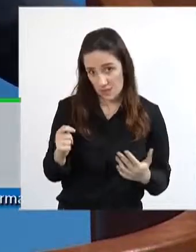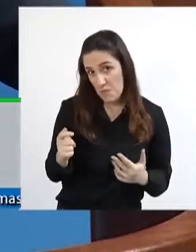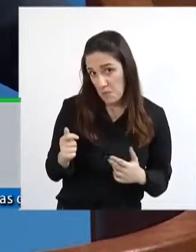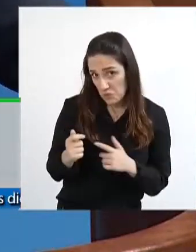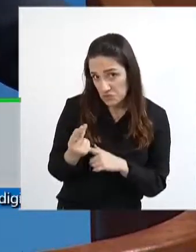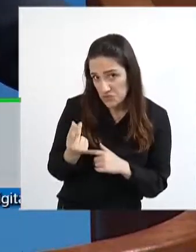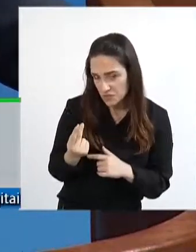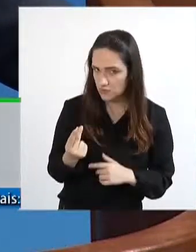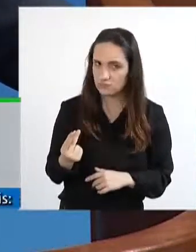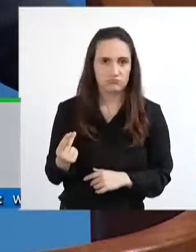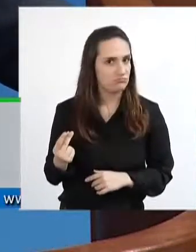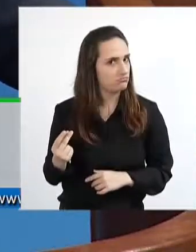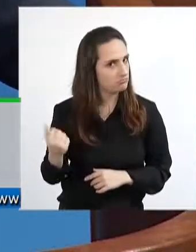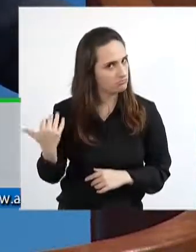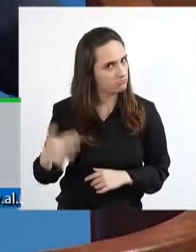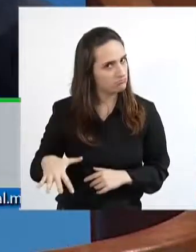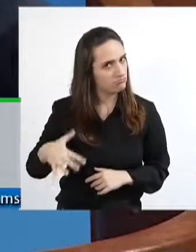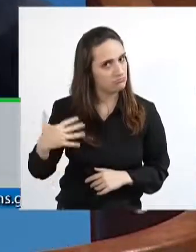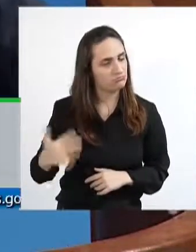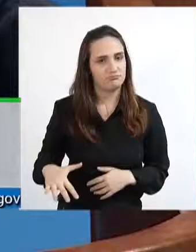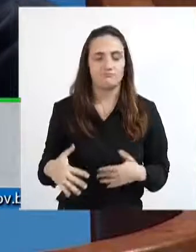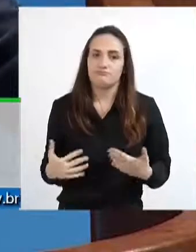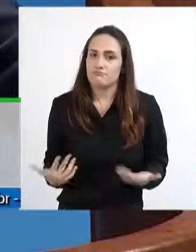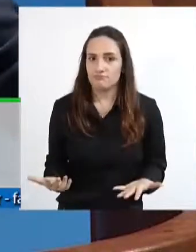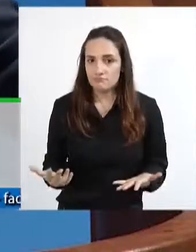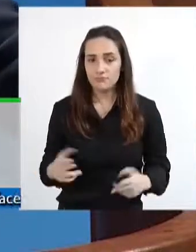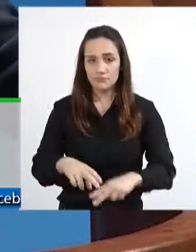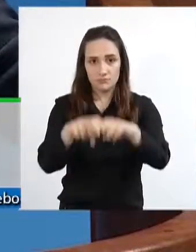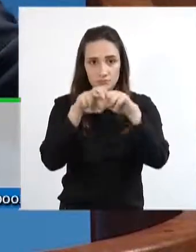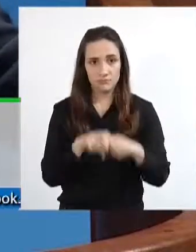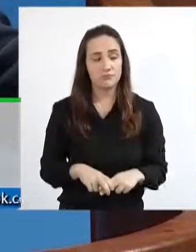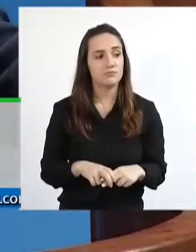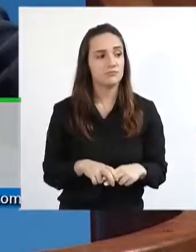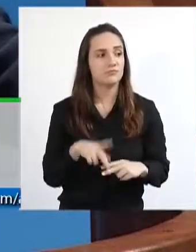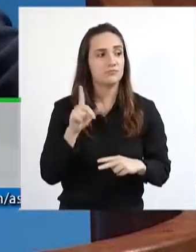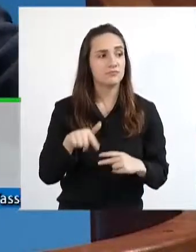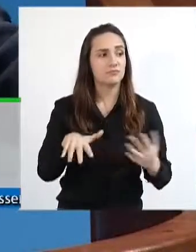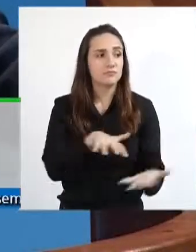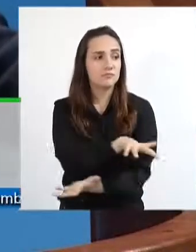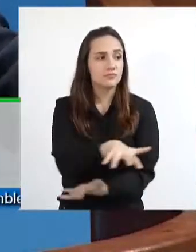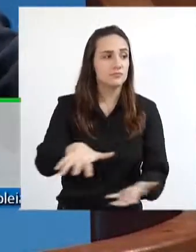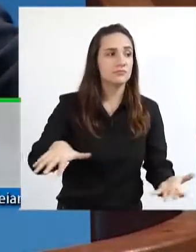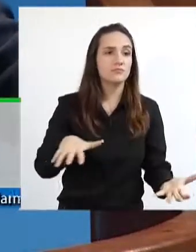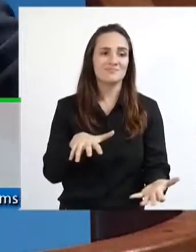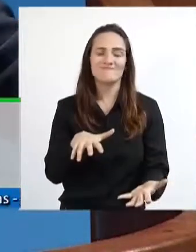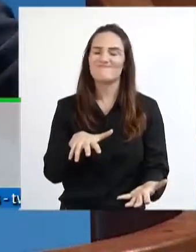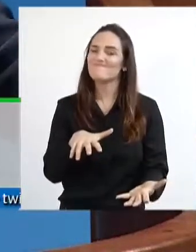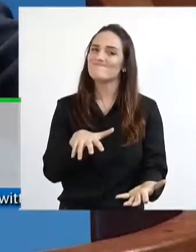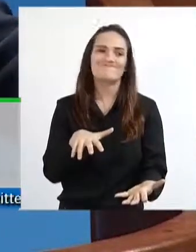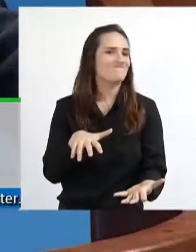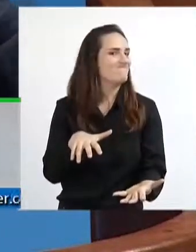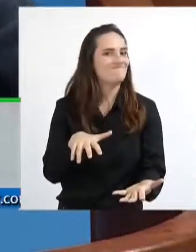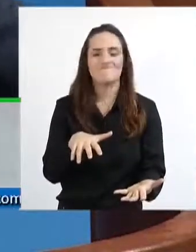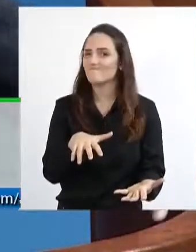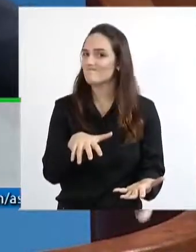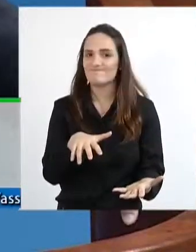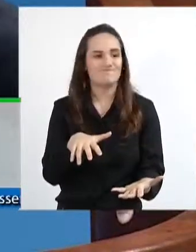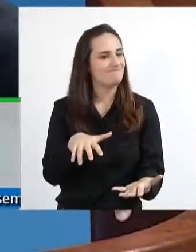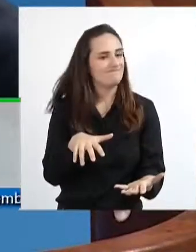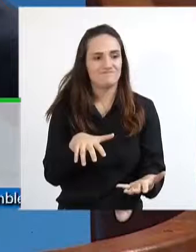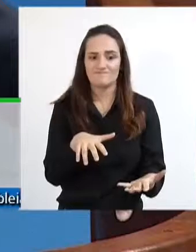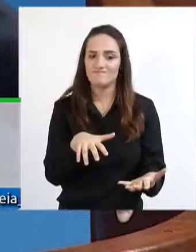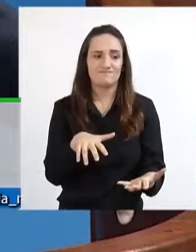coisa não, né, a pensão. Então, na verdade, é uma reforma que não